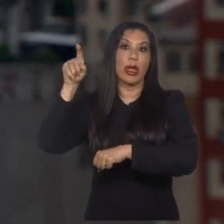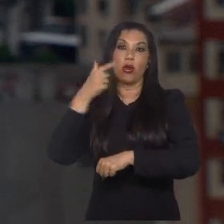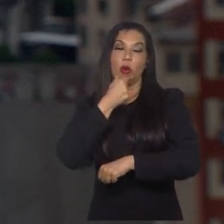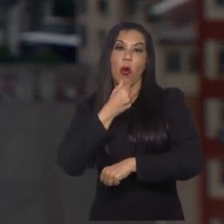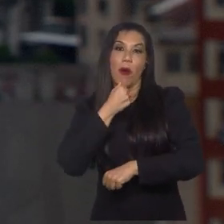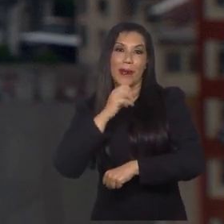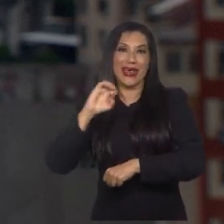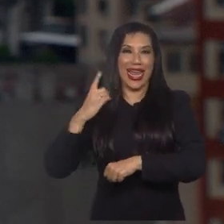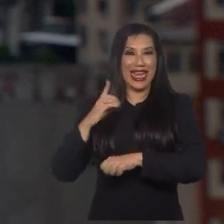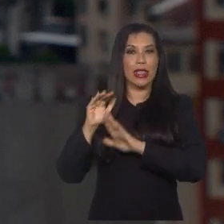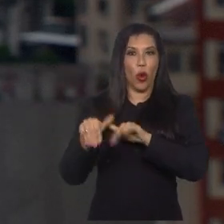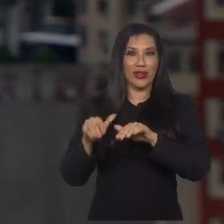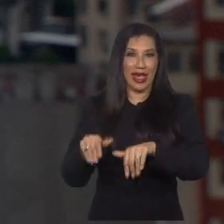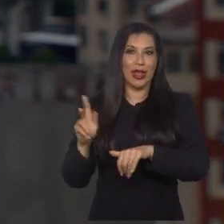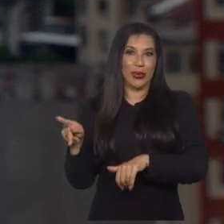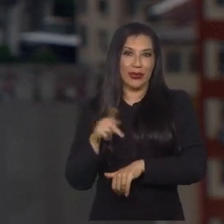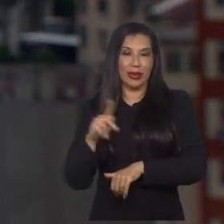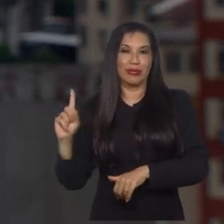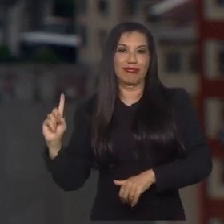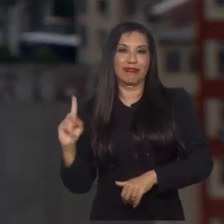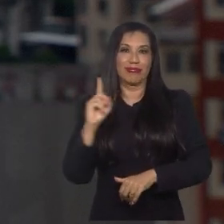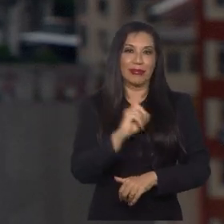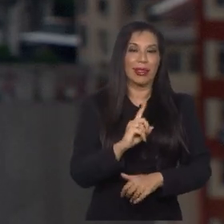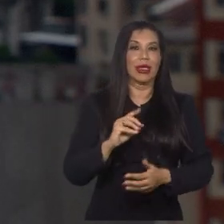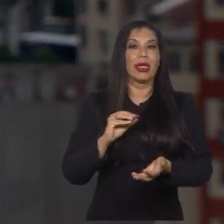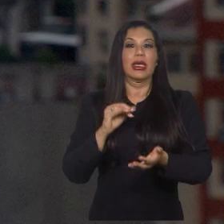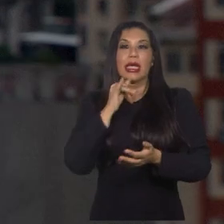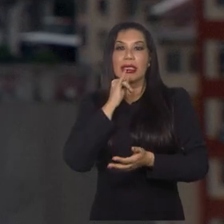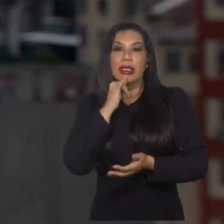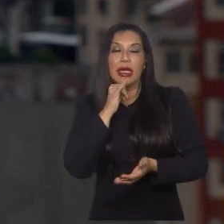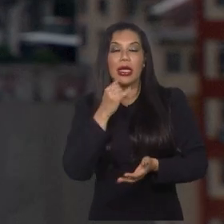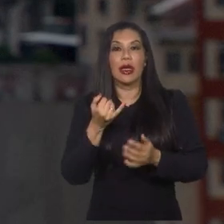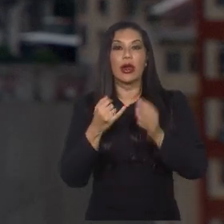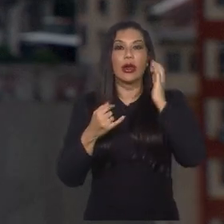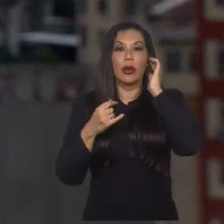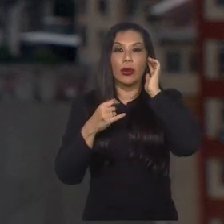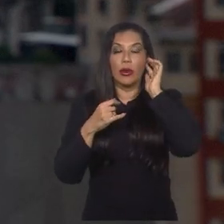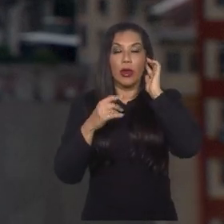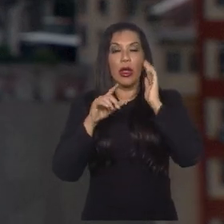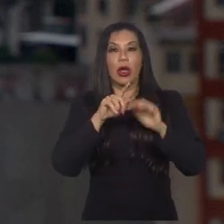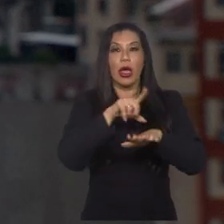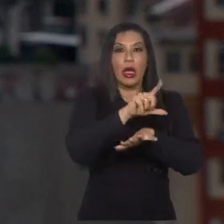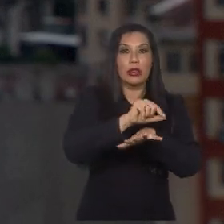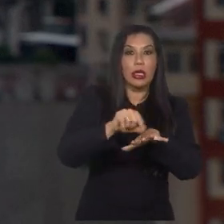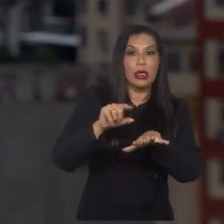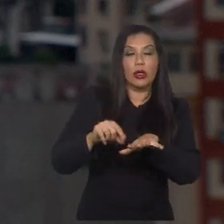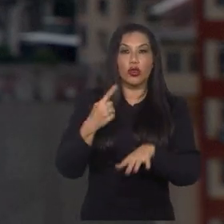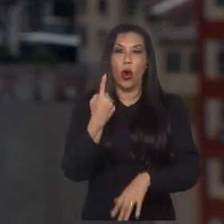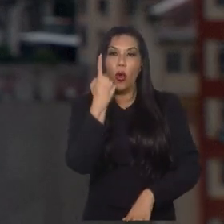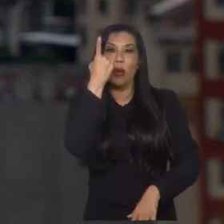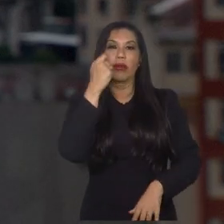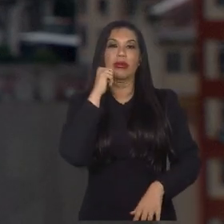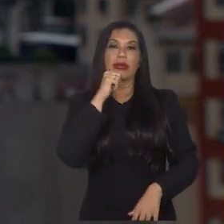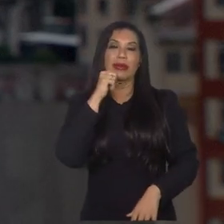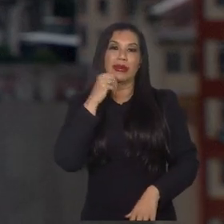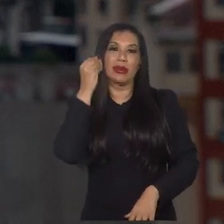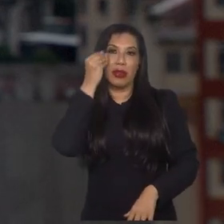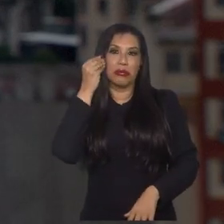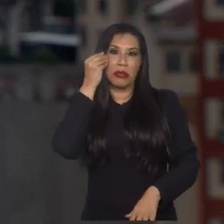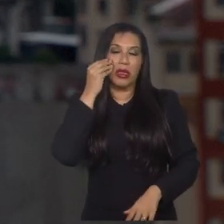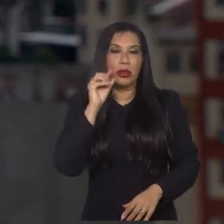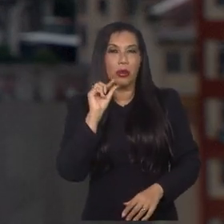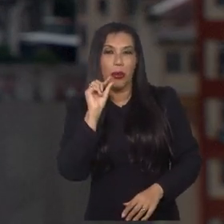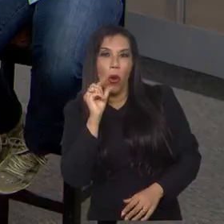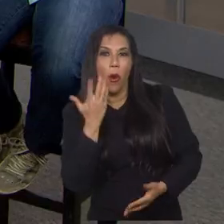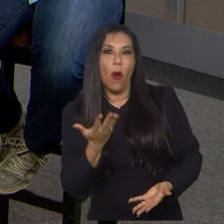Amanda já colocou muito bem, não tem figuras tão expressivas, com exceção de uma meio-campista que é muito habilidosa, que é a Anish, que ela